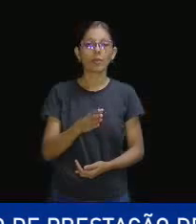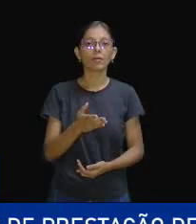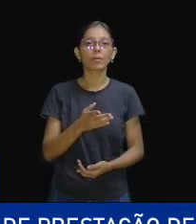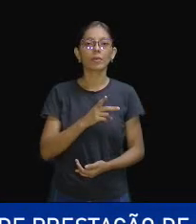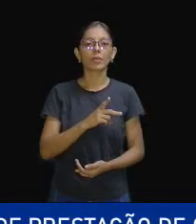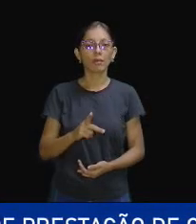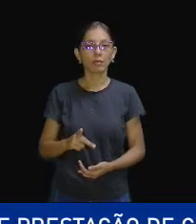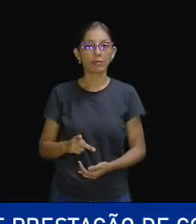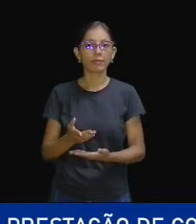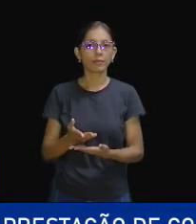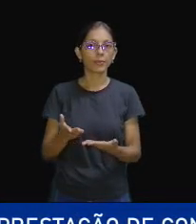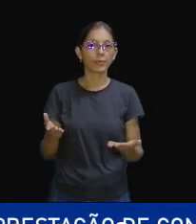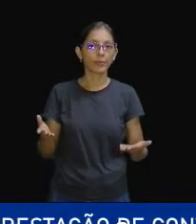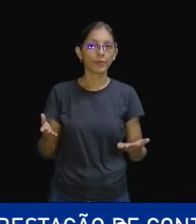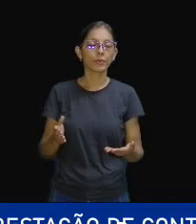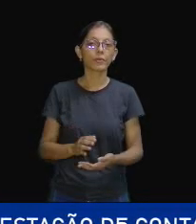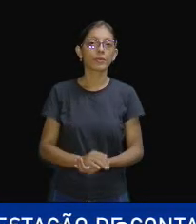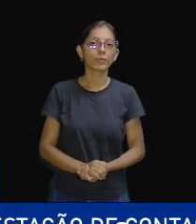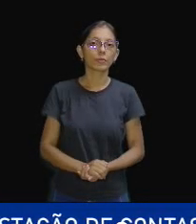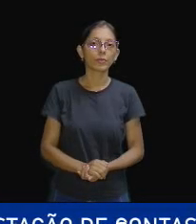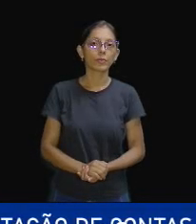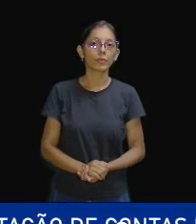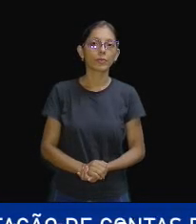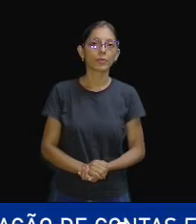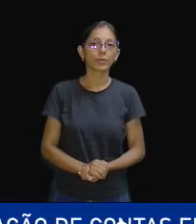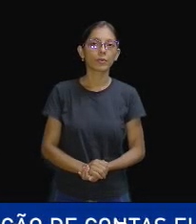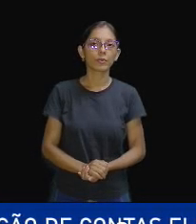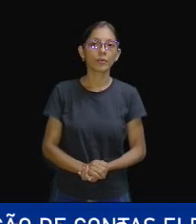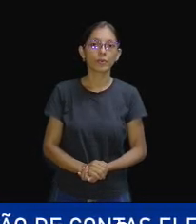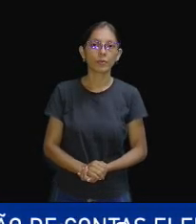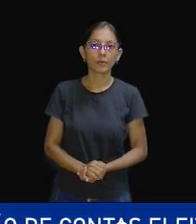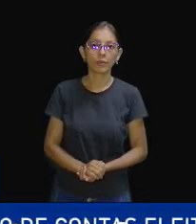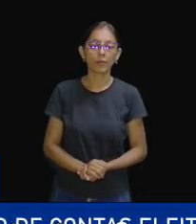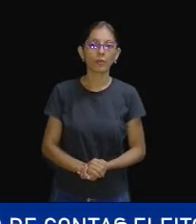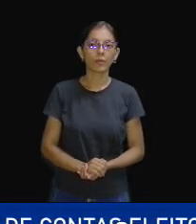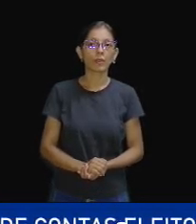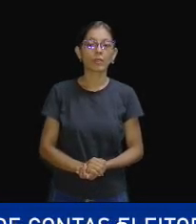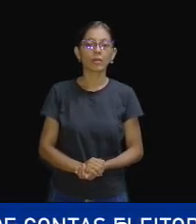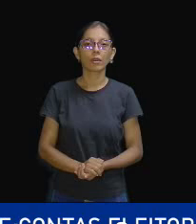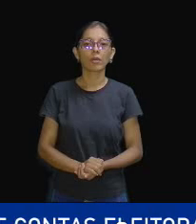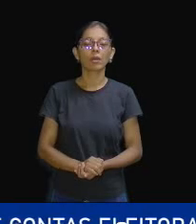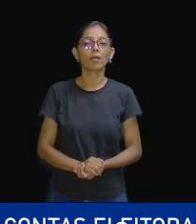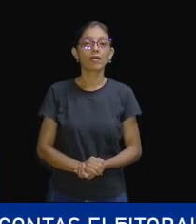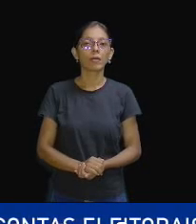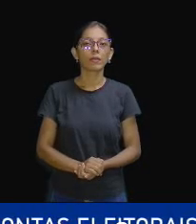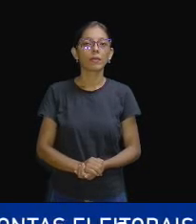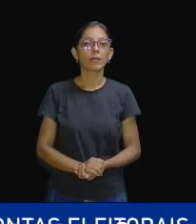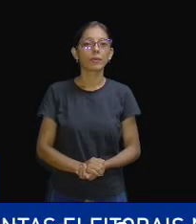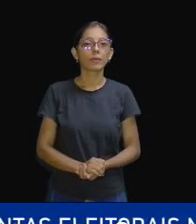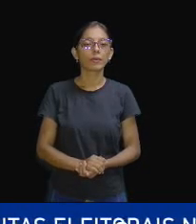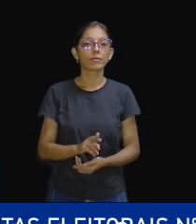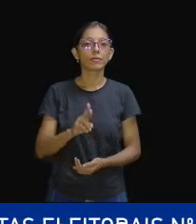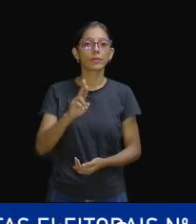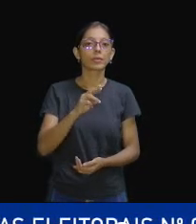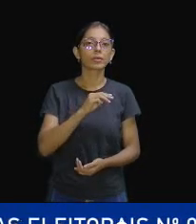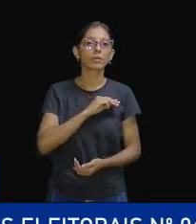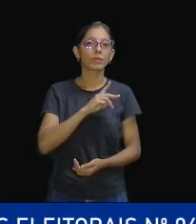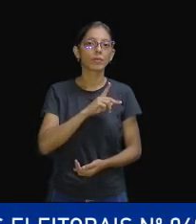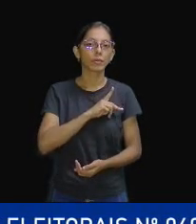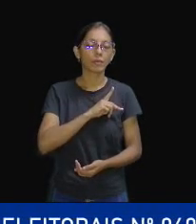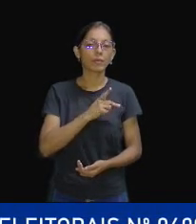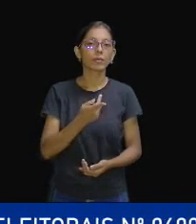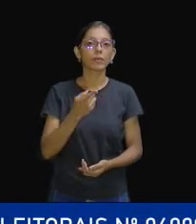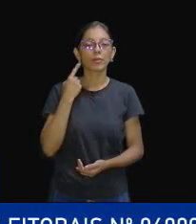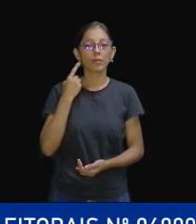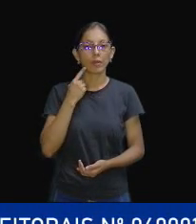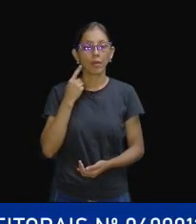excelência. Boa tarde, nobre presidente, nobres julgadores, representantes do Ministério Público